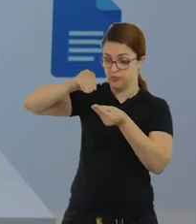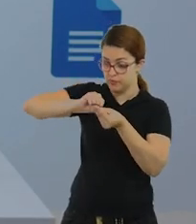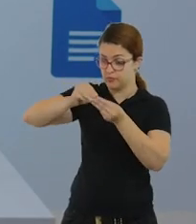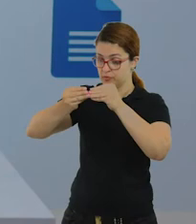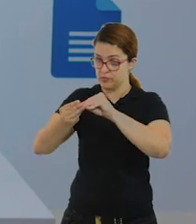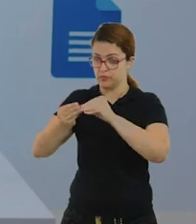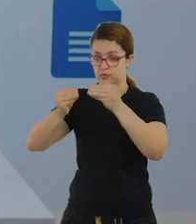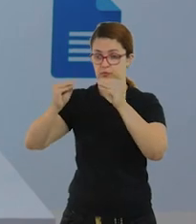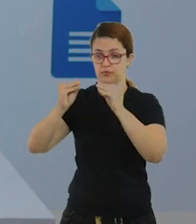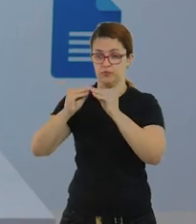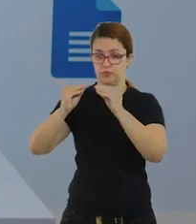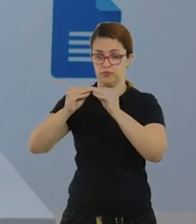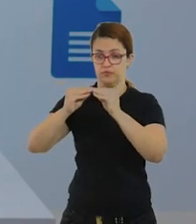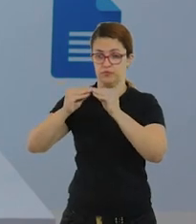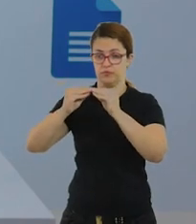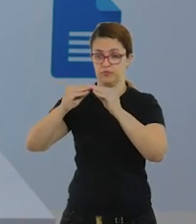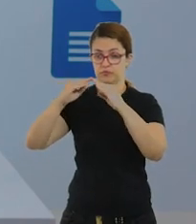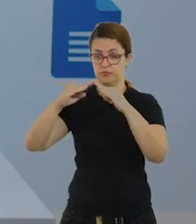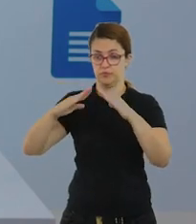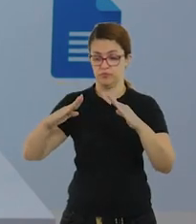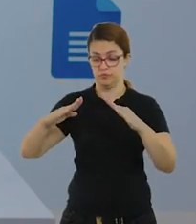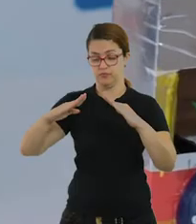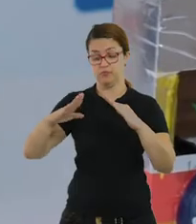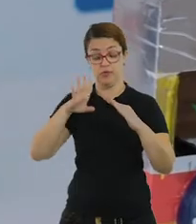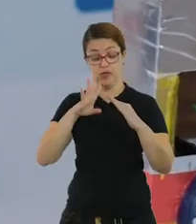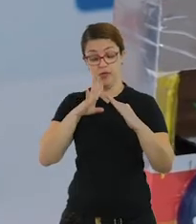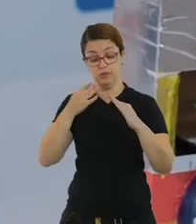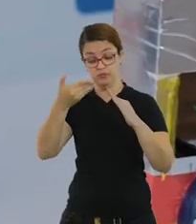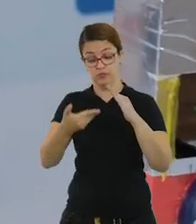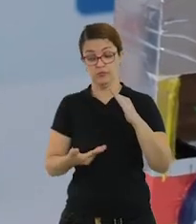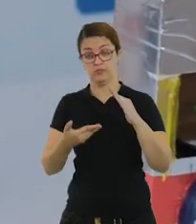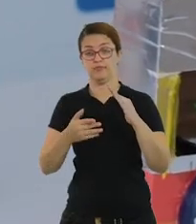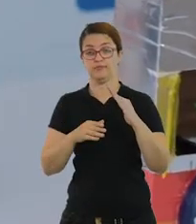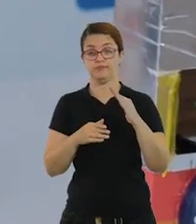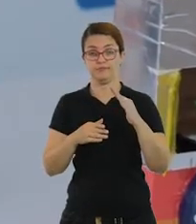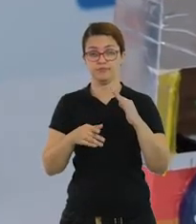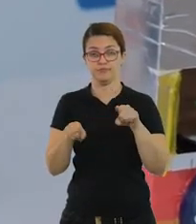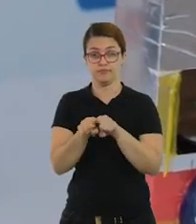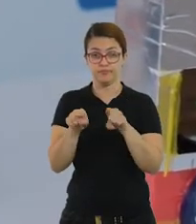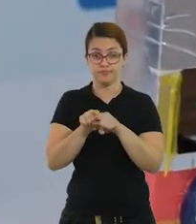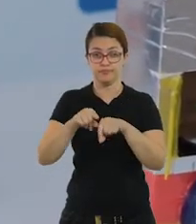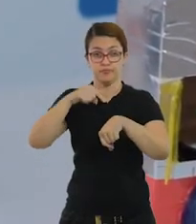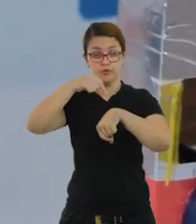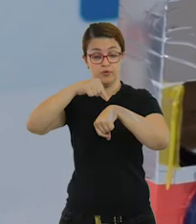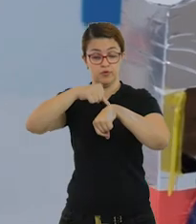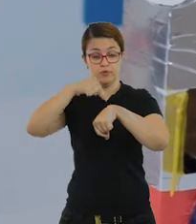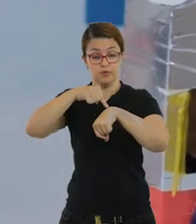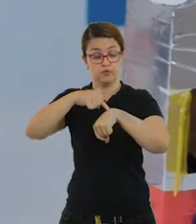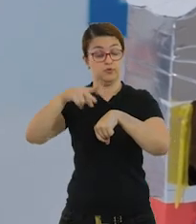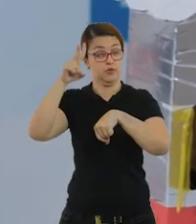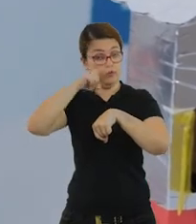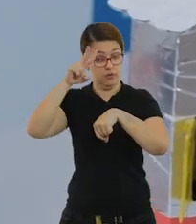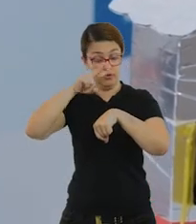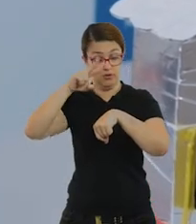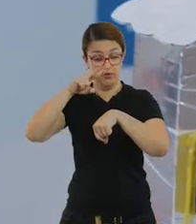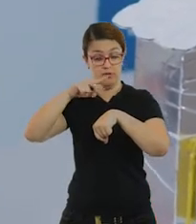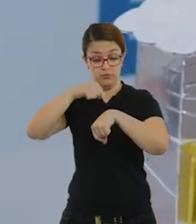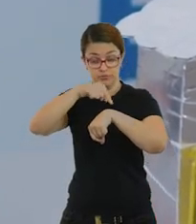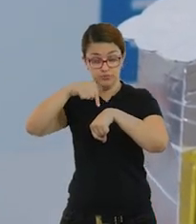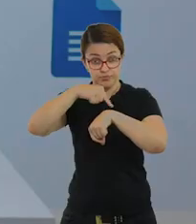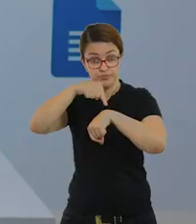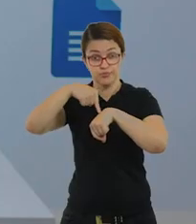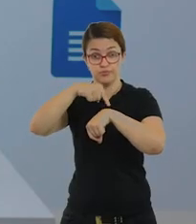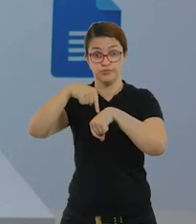dobrar o papelão e você pode colar, já faz o telhadinho. Tá vendo? Coisa mais legal? O relógio. Não se esqueça